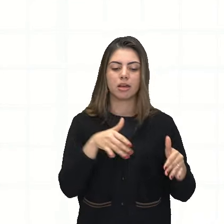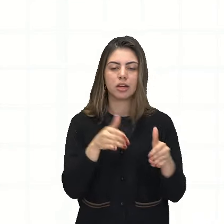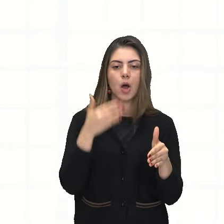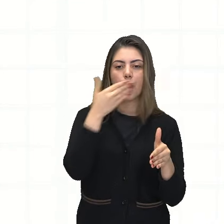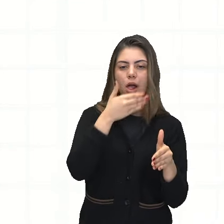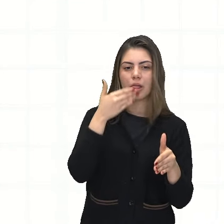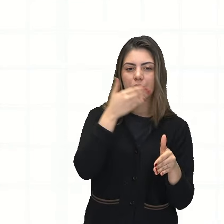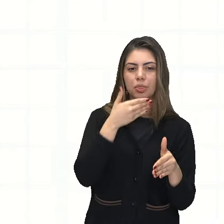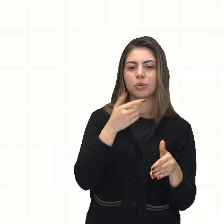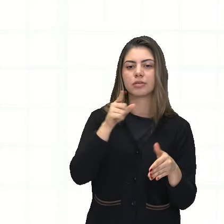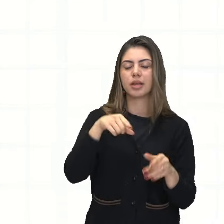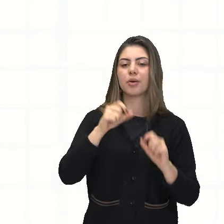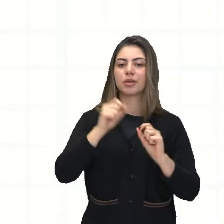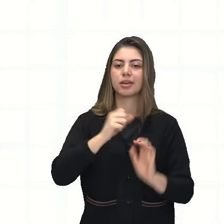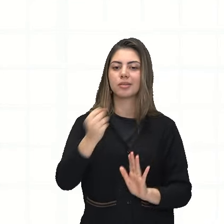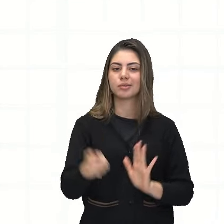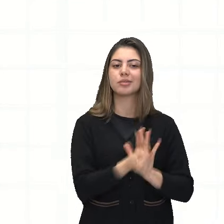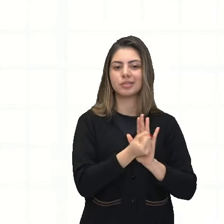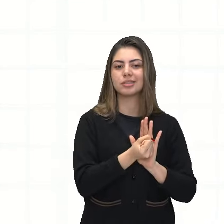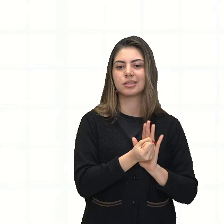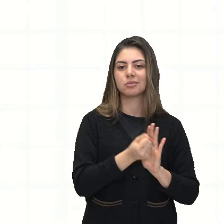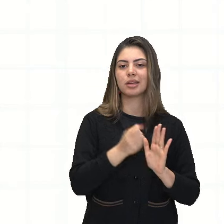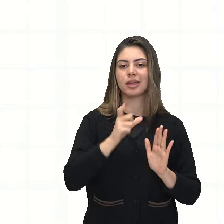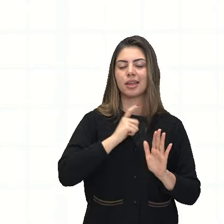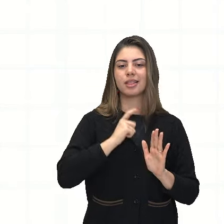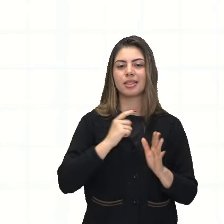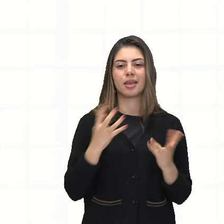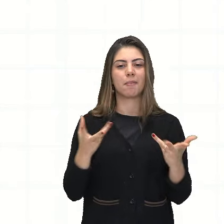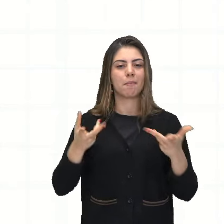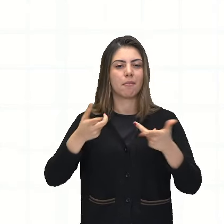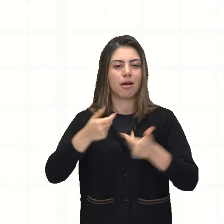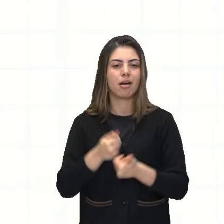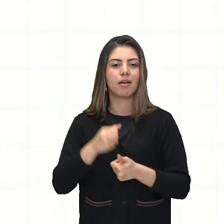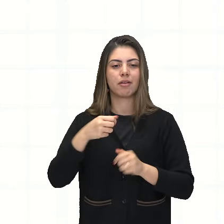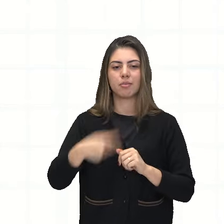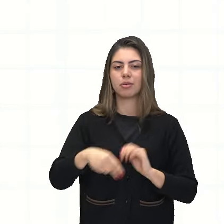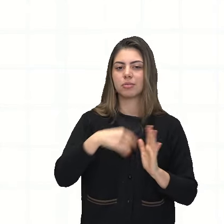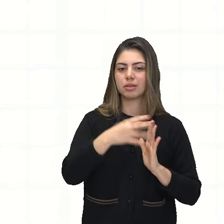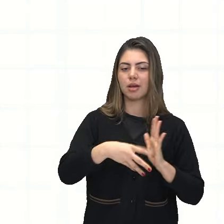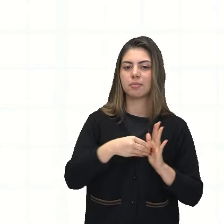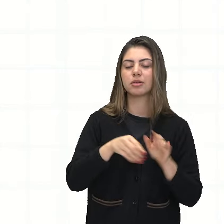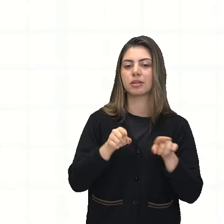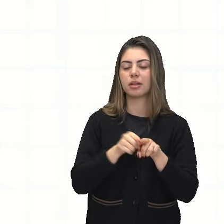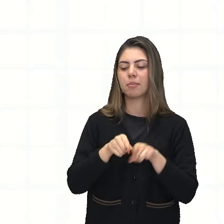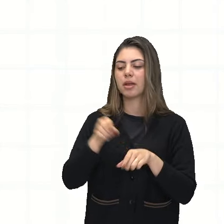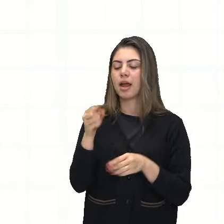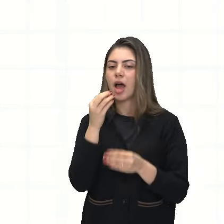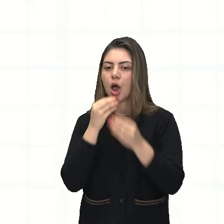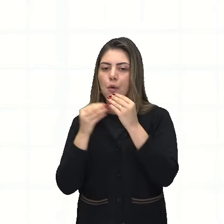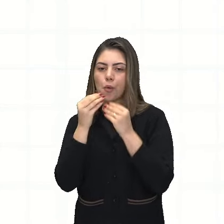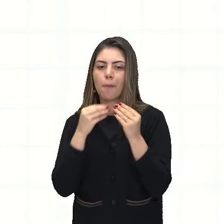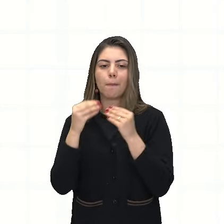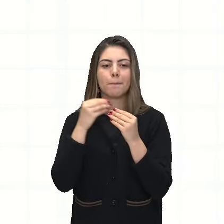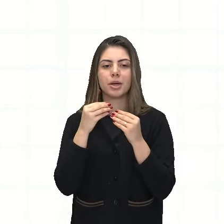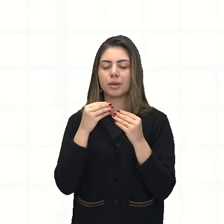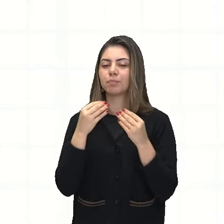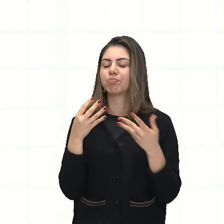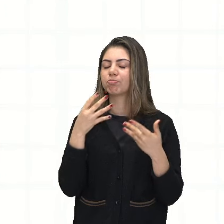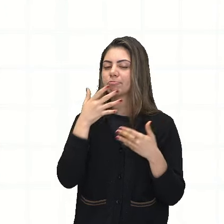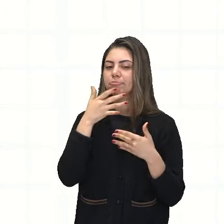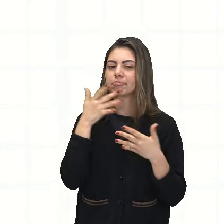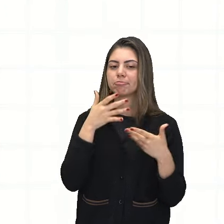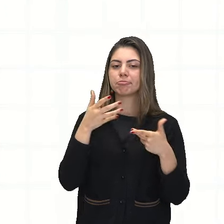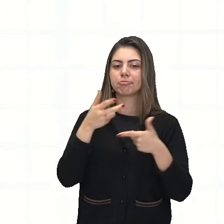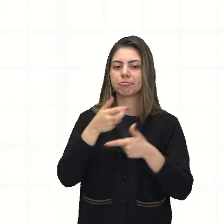riqueza natural da Amazônia, mas também uma fonte de alimento valiosa. Esse peixe é apreciado por sua